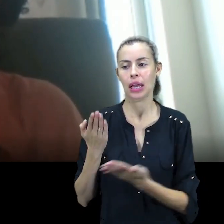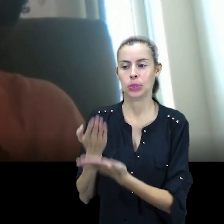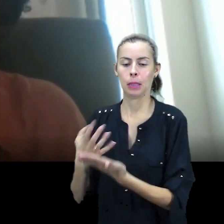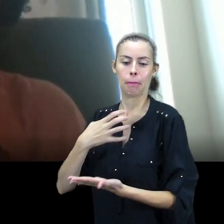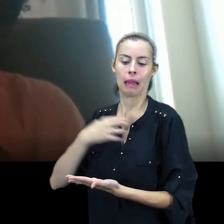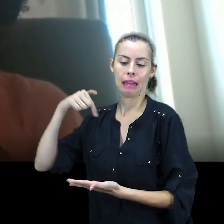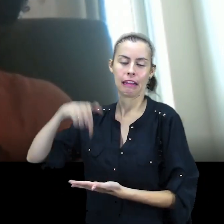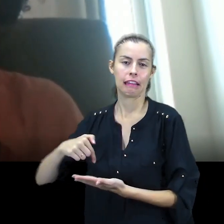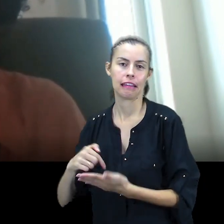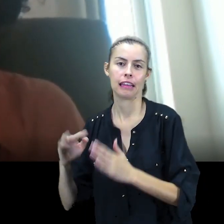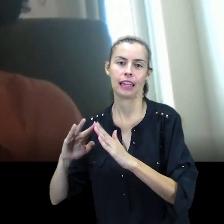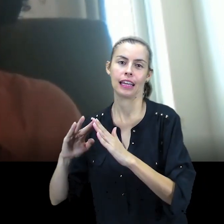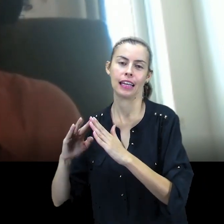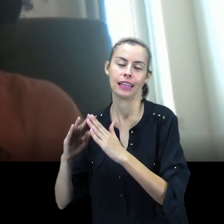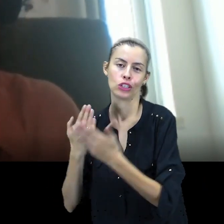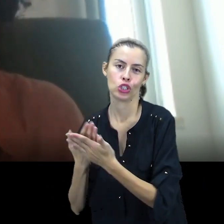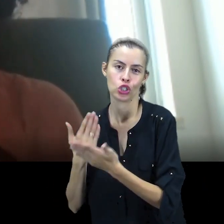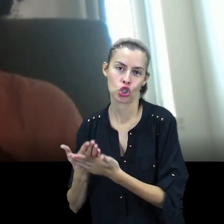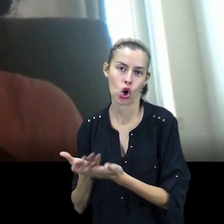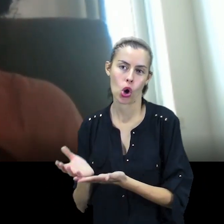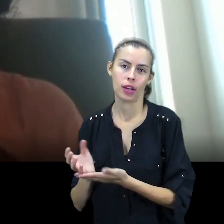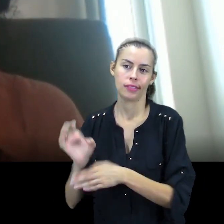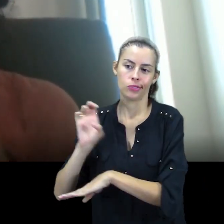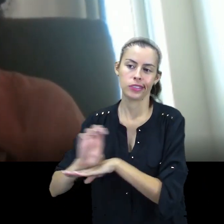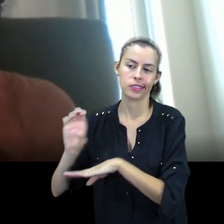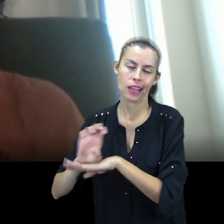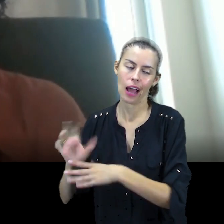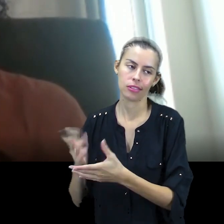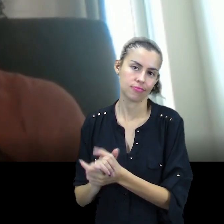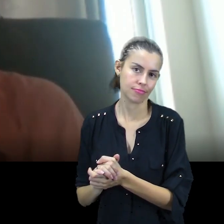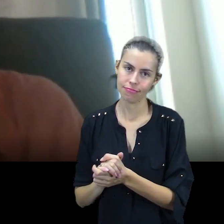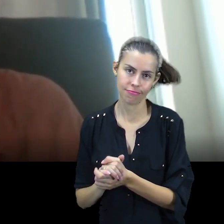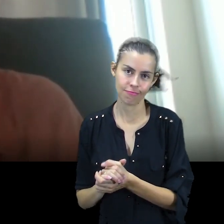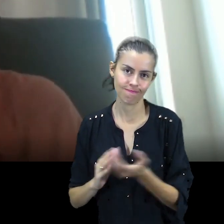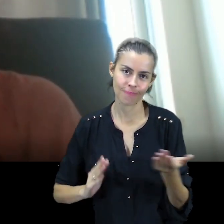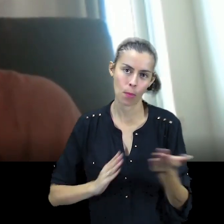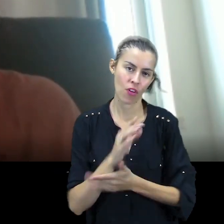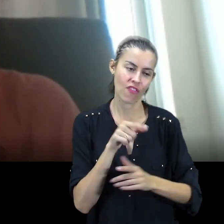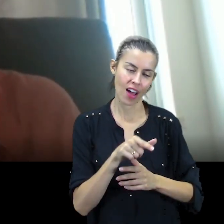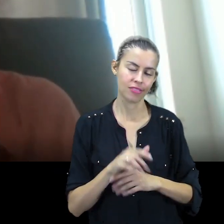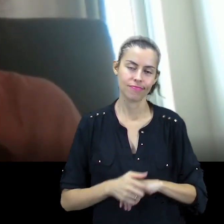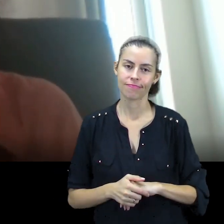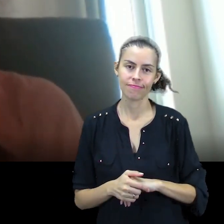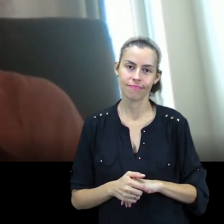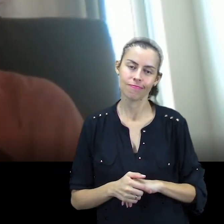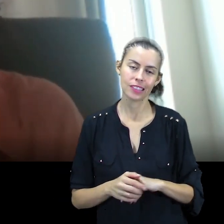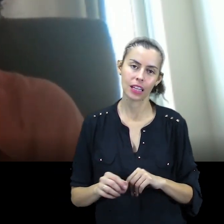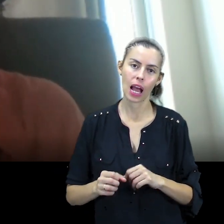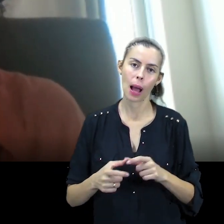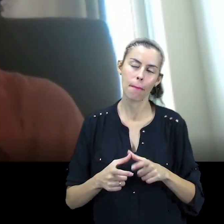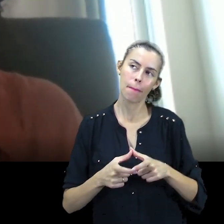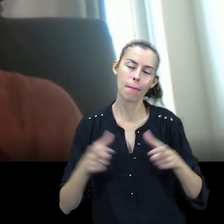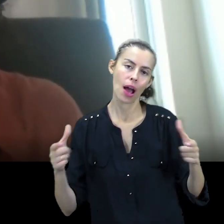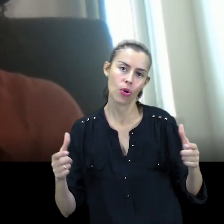é um estudante que, como é que a gente vai discutir o SUS dentro de um curso de saúde? Como é que a gente vai